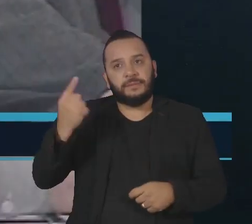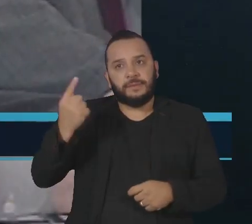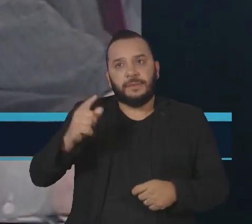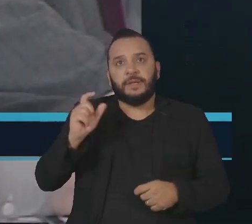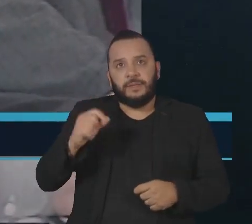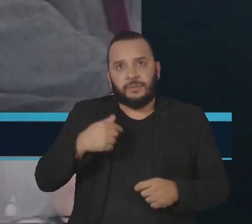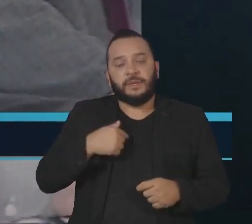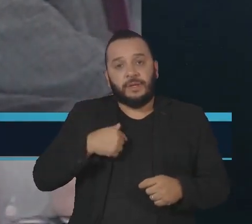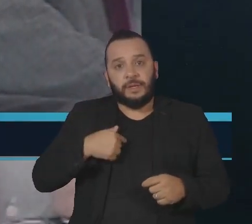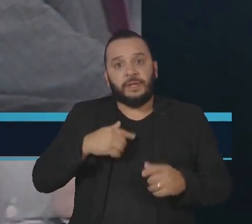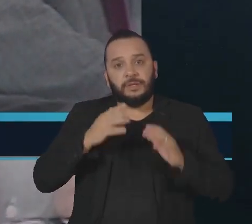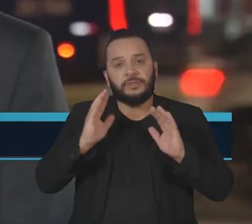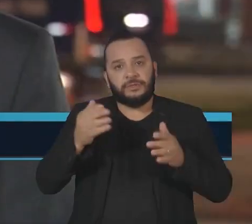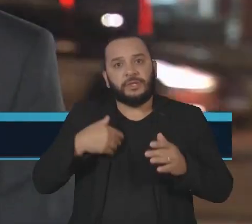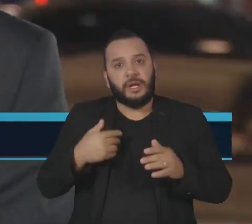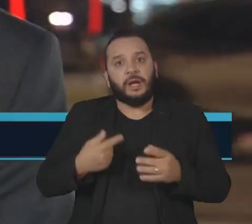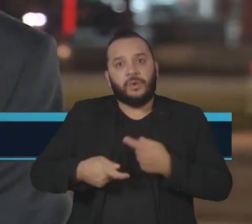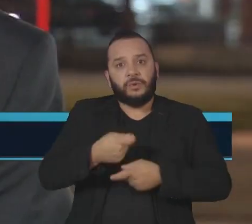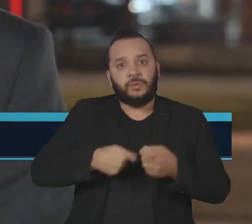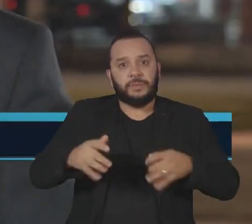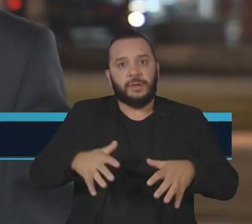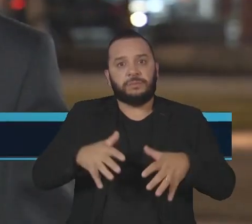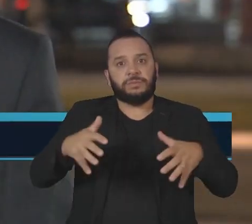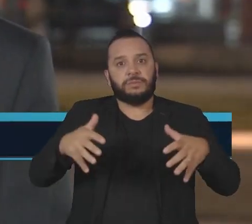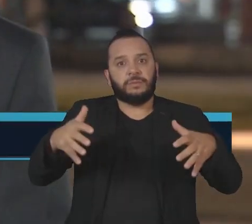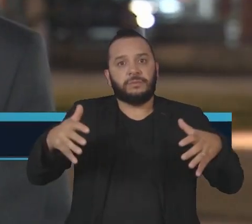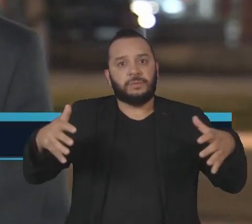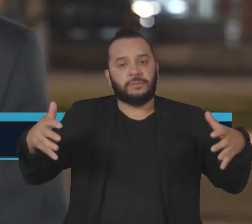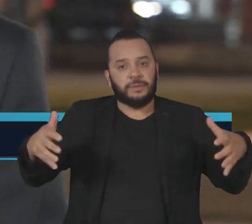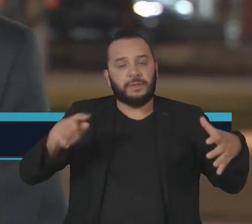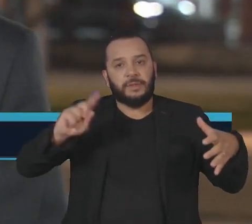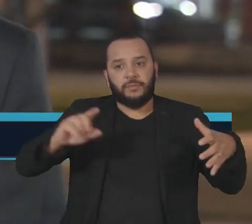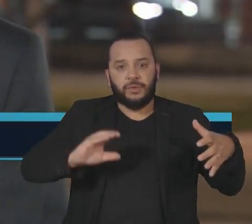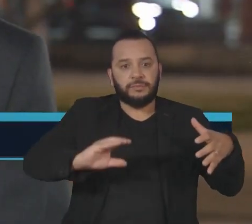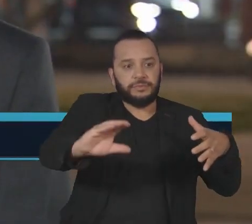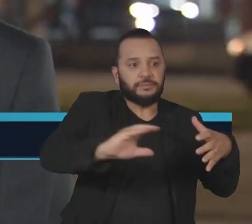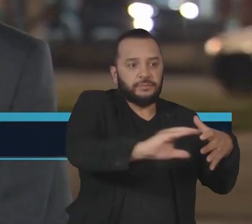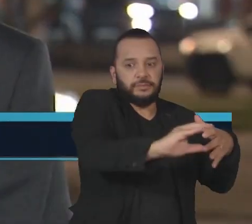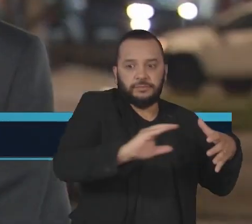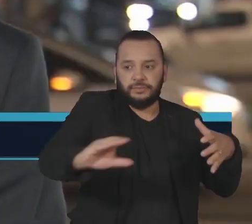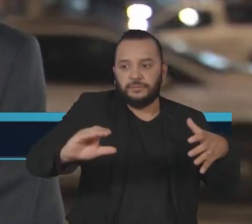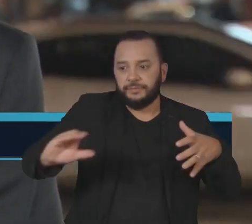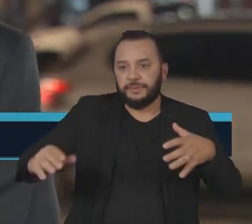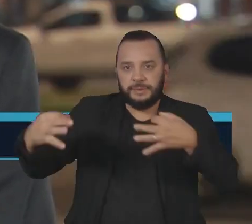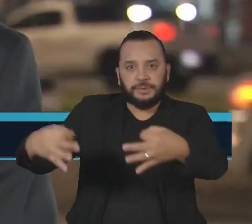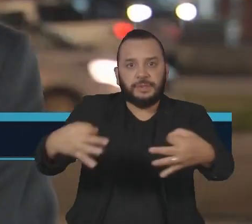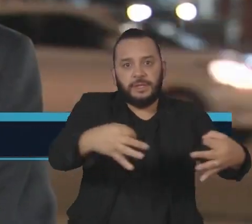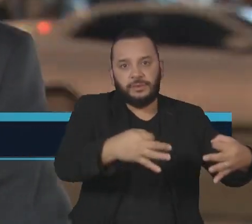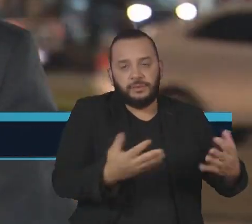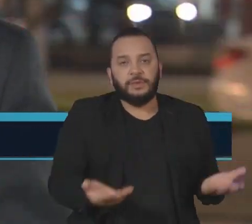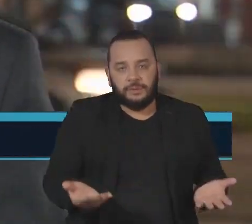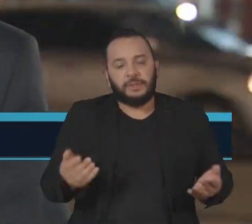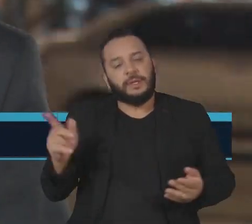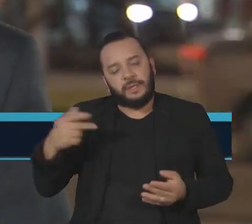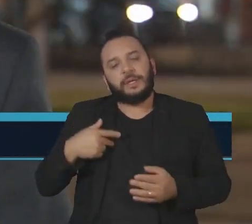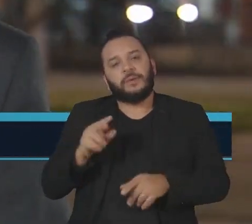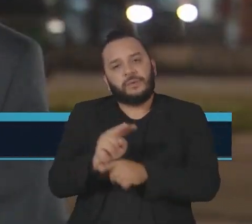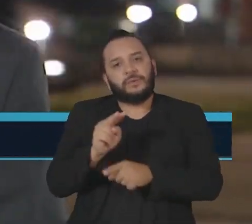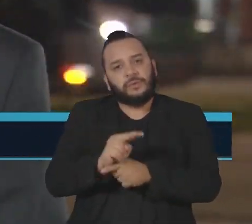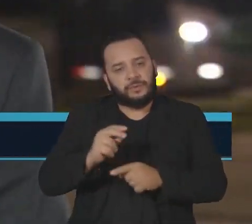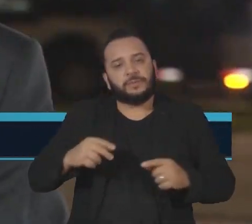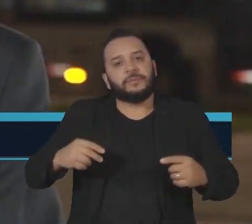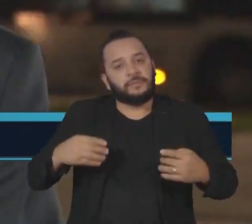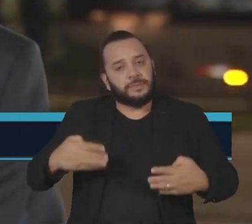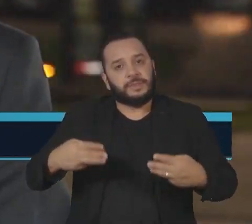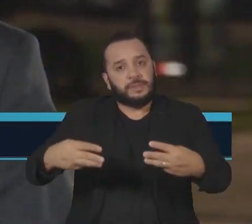bolo para depois reparti-lo. Além da Fazenda, Delfim Neto comandou os ministérios da Agricultura e do Planejamento. Foi